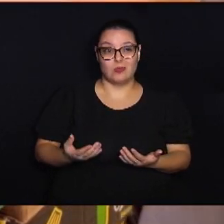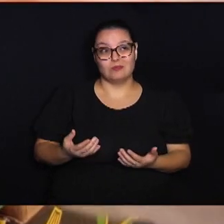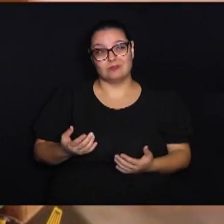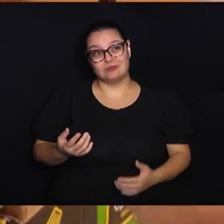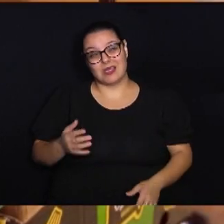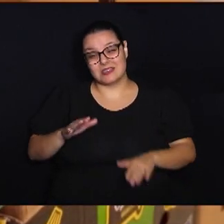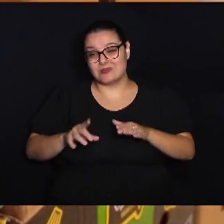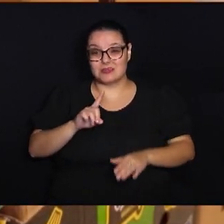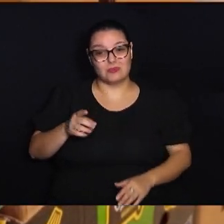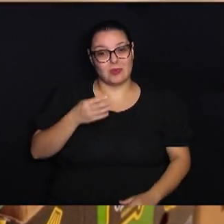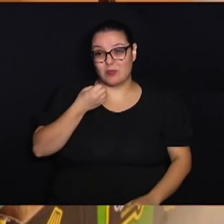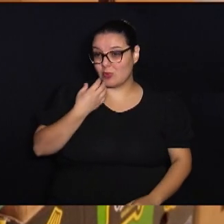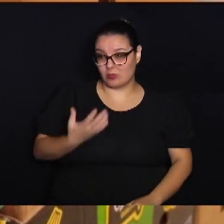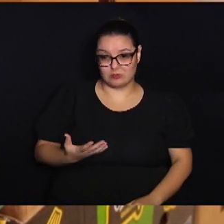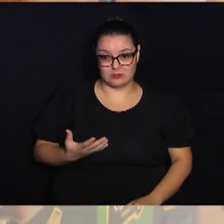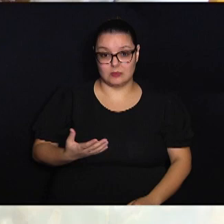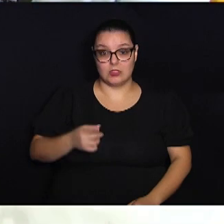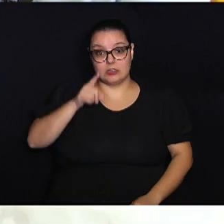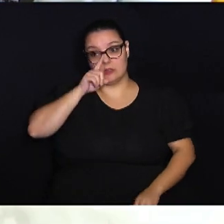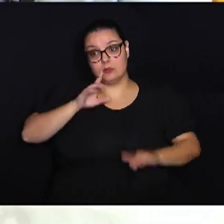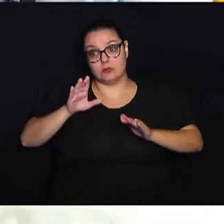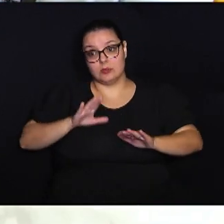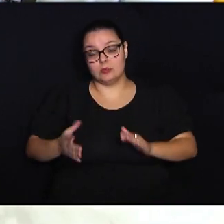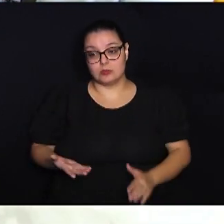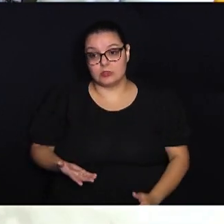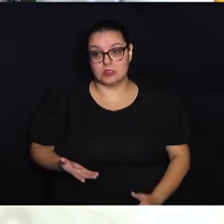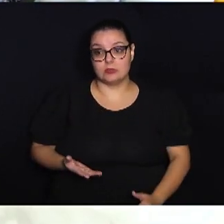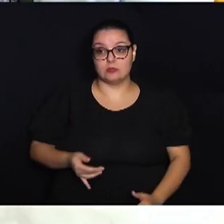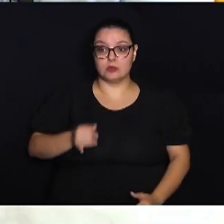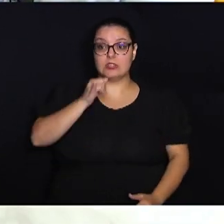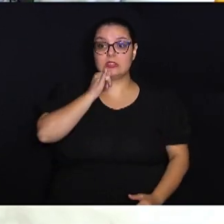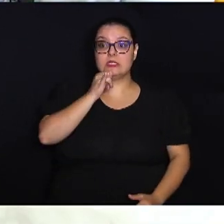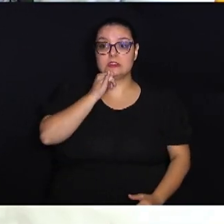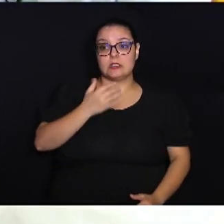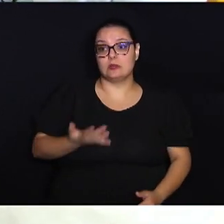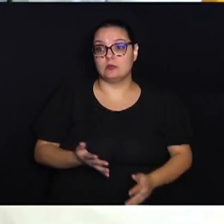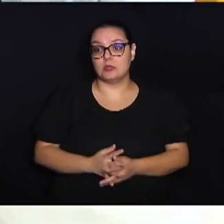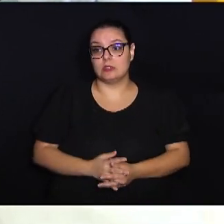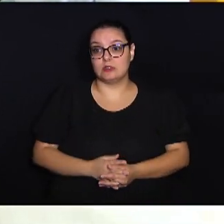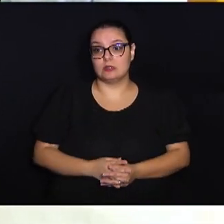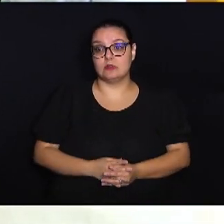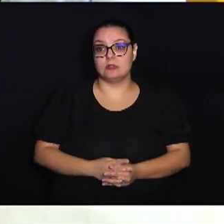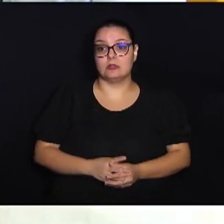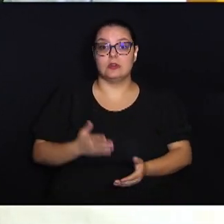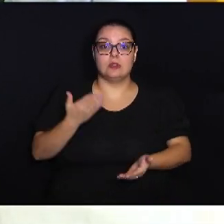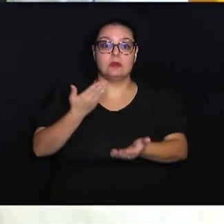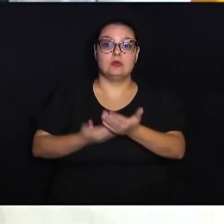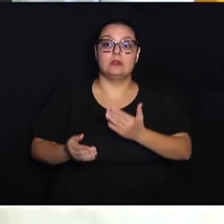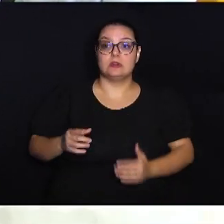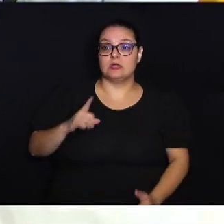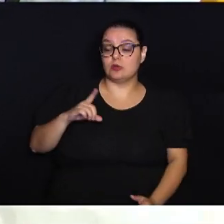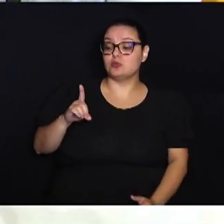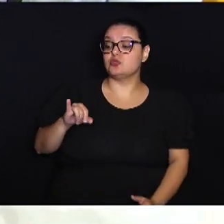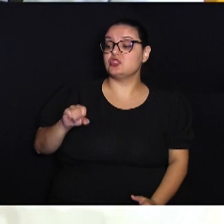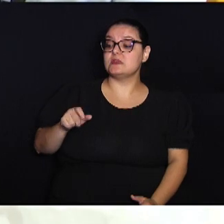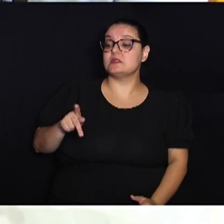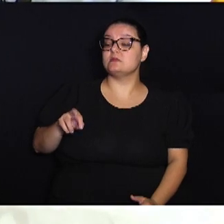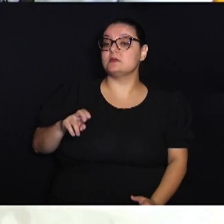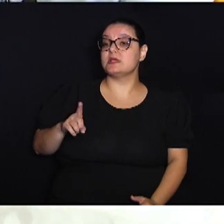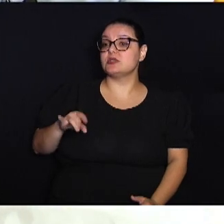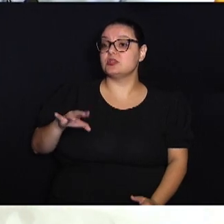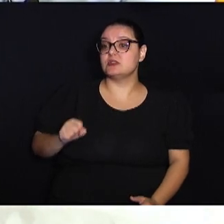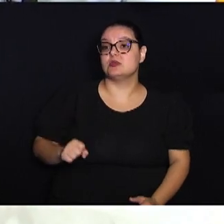ela compra produzido no Brasil, aquele produto produzido, fabricado no Brasil, tem algum componente que é importado. Uma